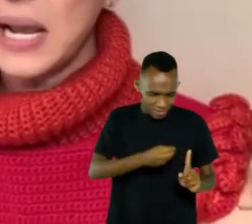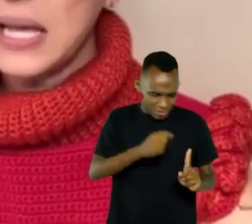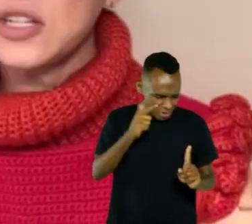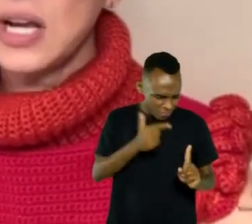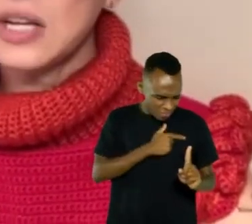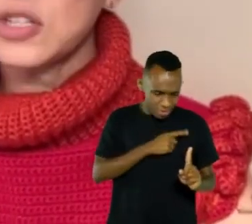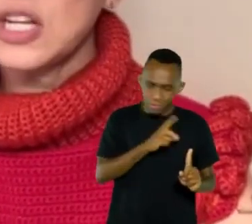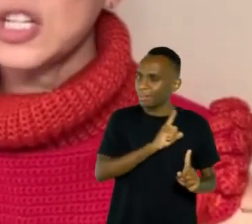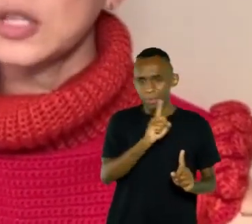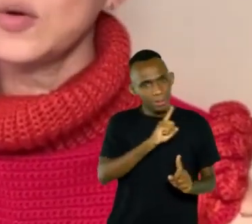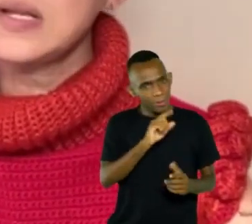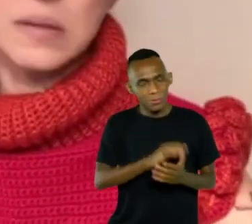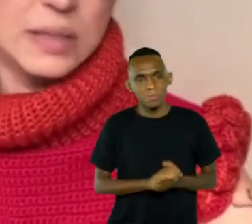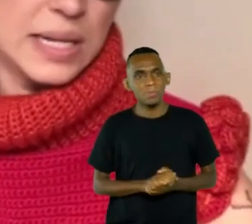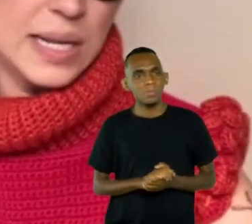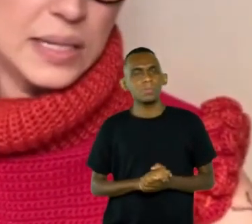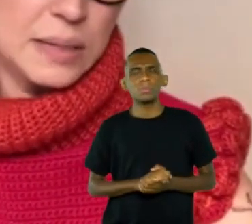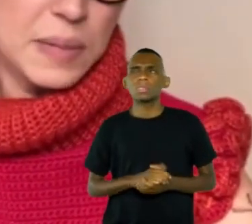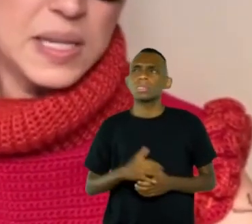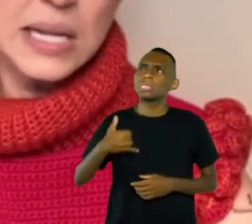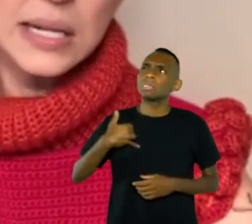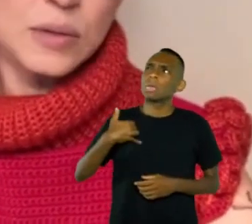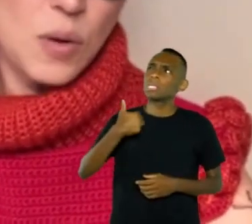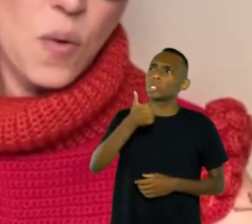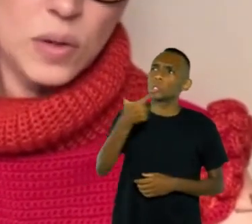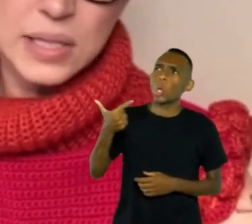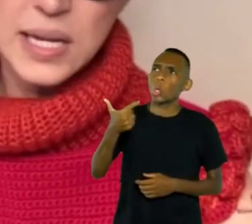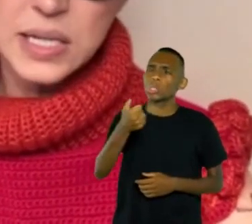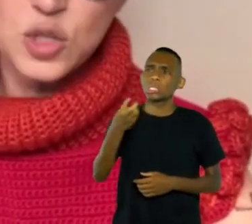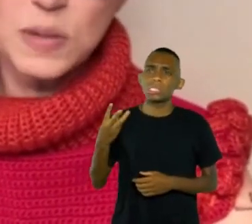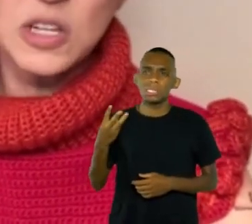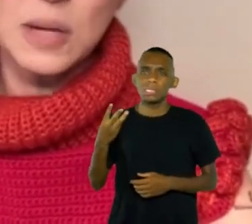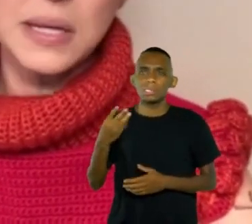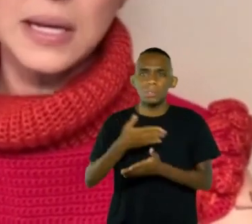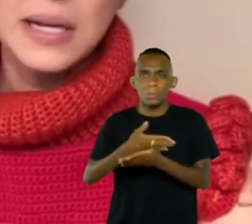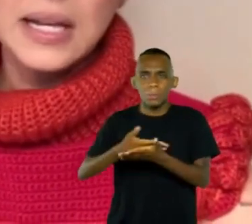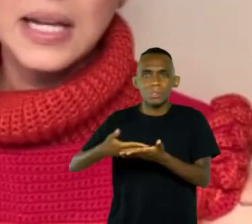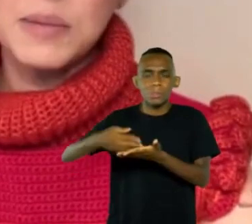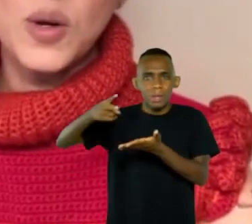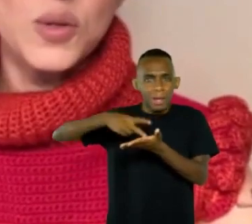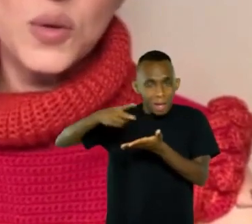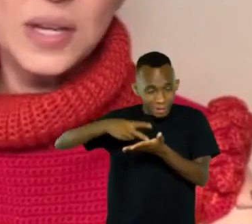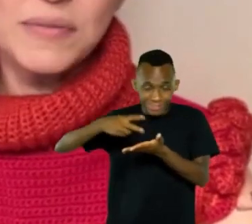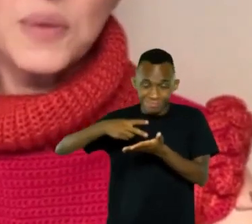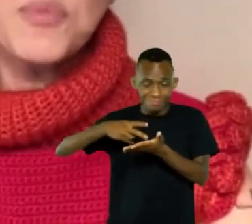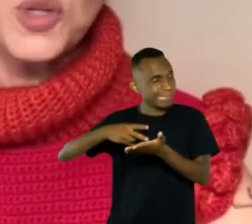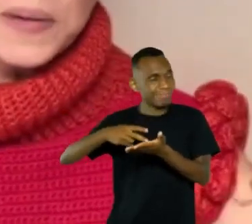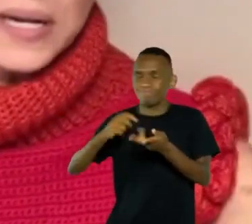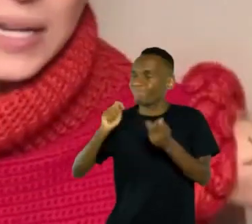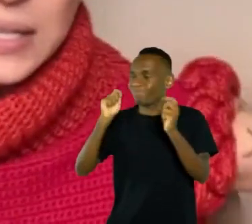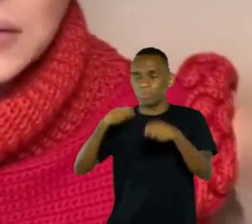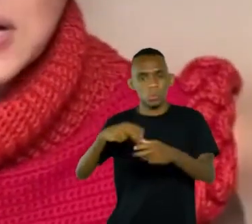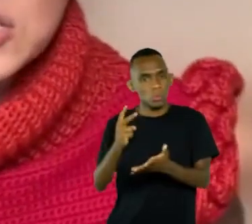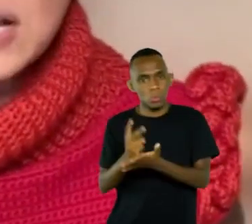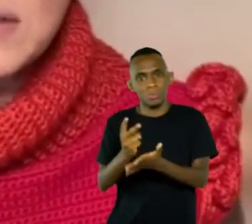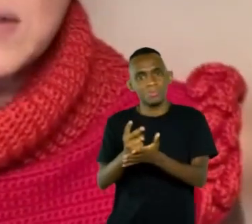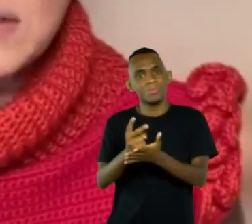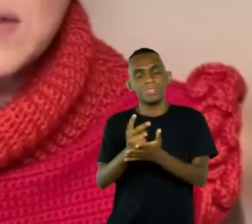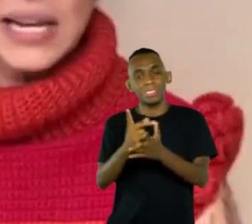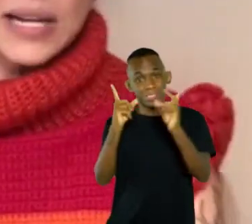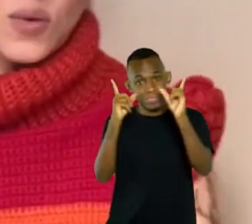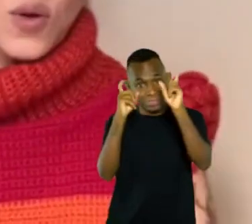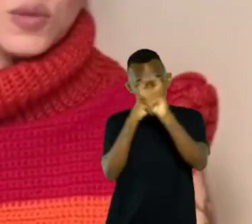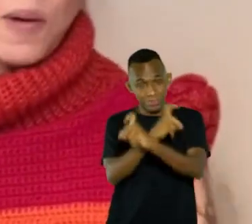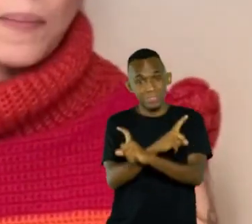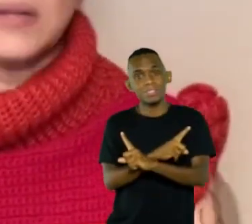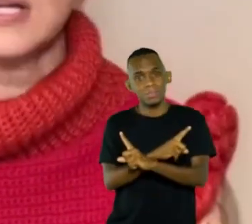livro para ler, acho que ele tinha 12 ou 13, mas ele não deu conta. Recentemente ele me contou que foi muito para ele. Então, acho que ele